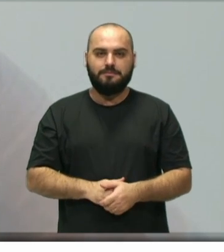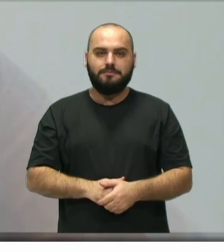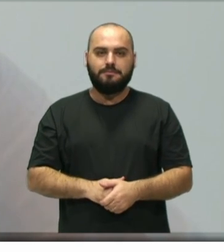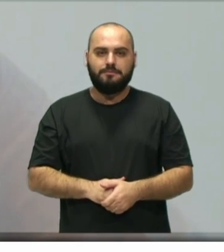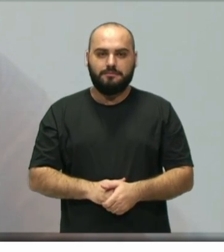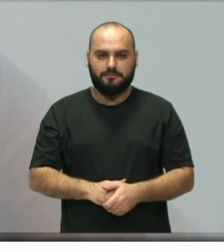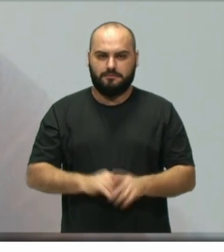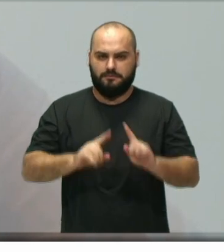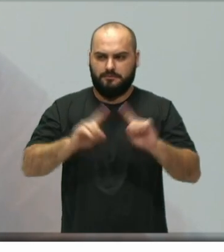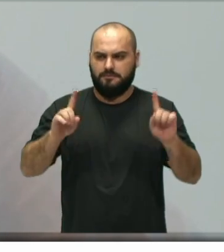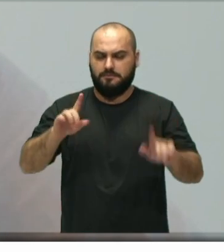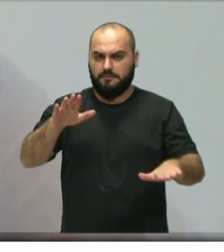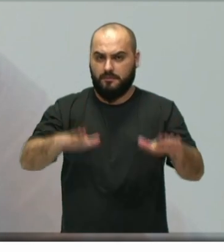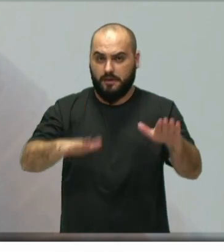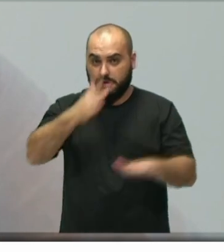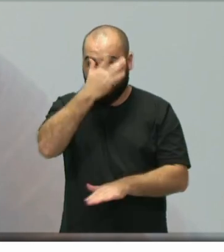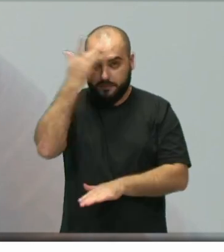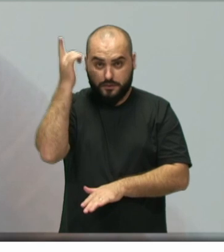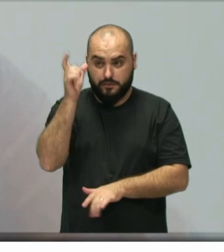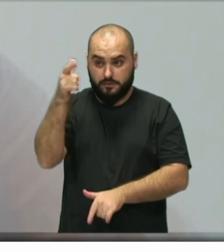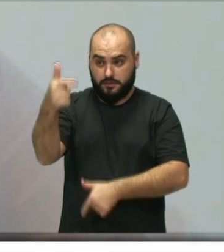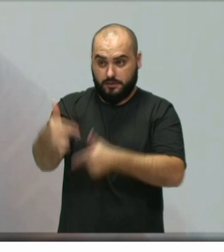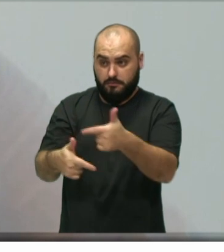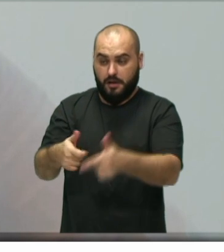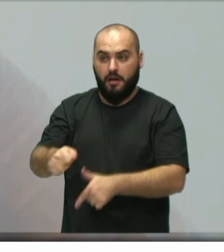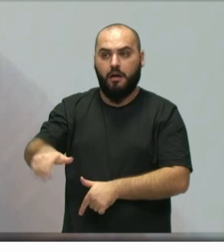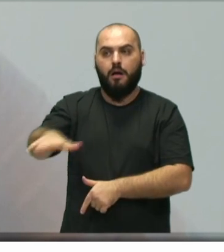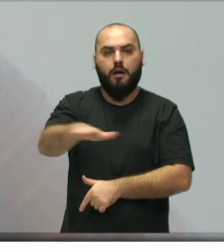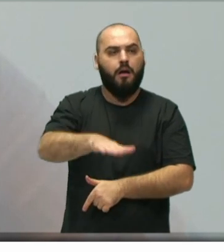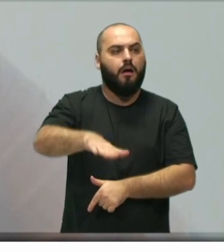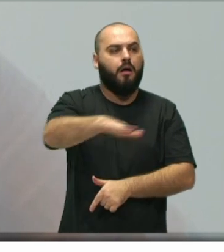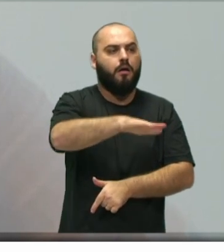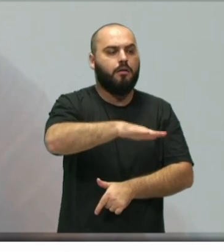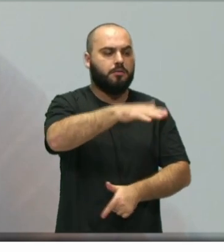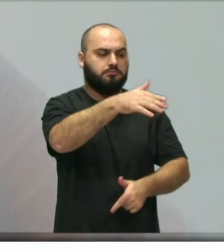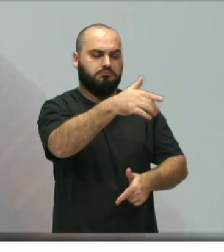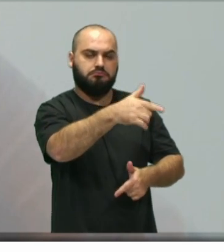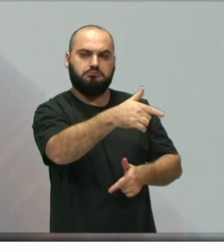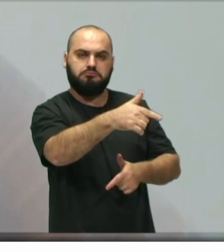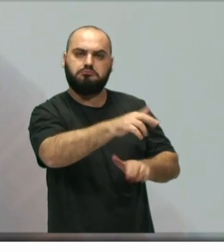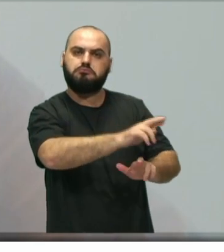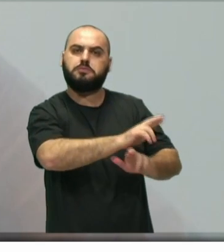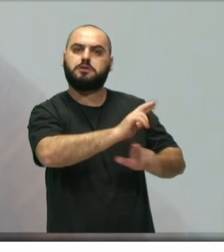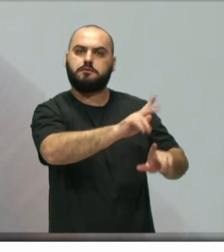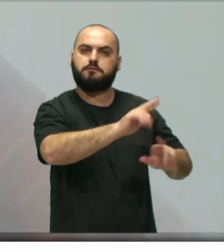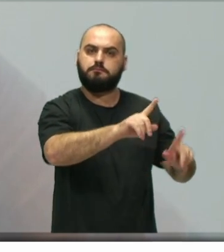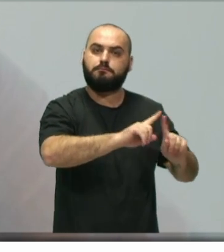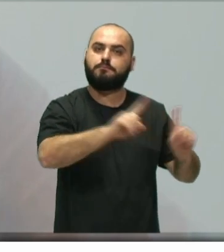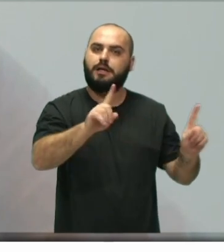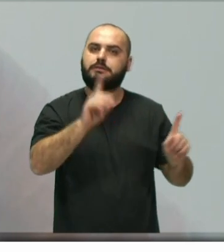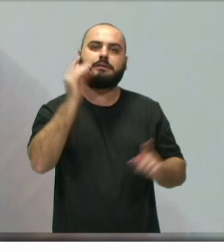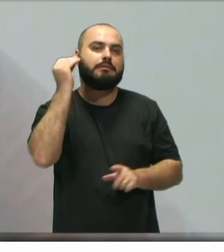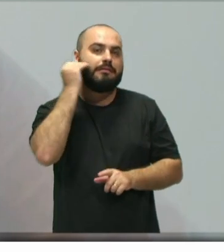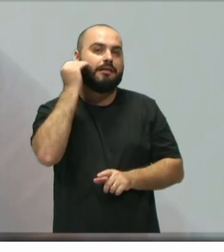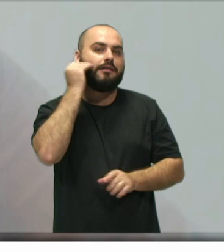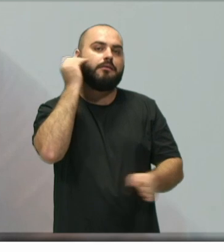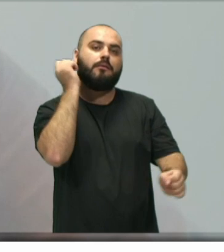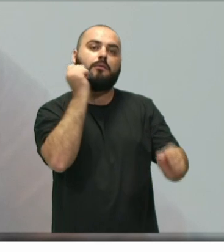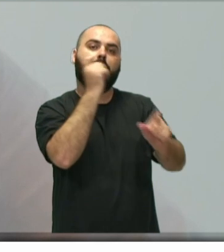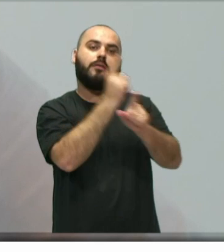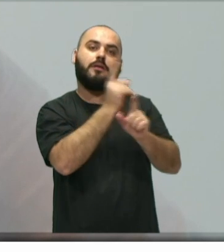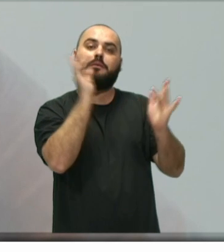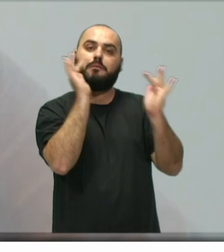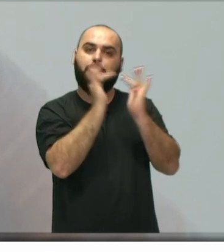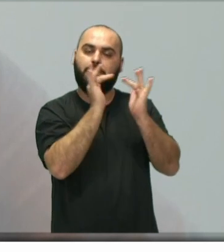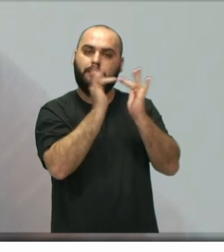quando as pessoas trabalham em áreas aparentemente bem diferentes, elas acham conexões, né? E